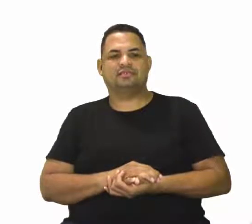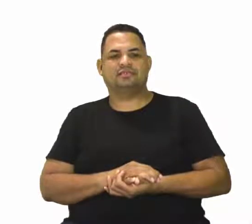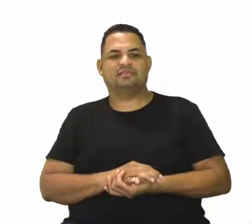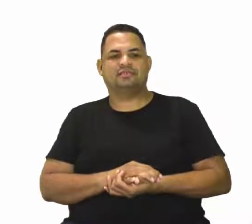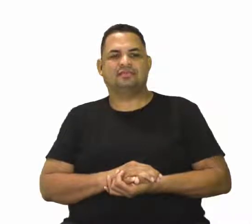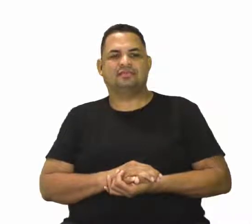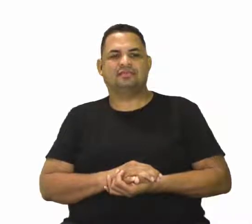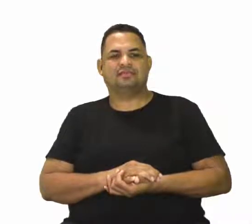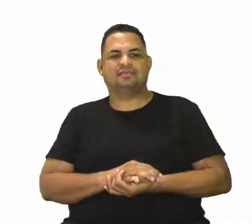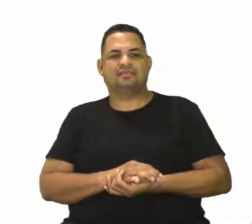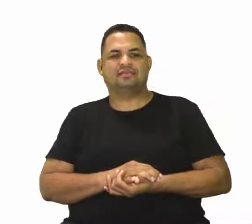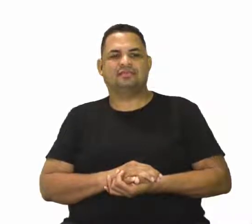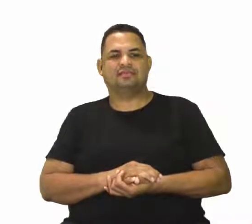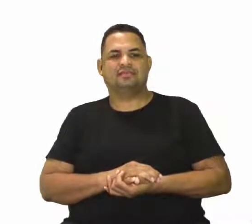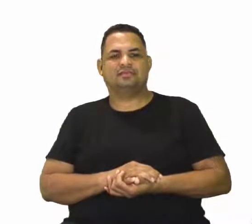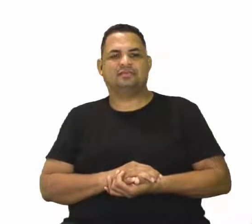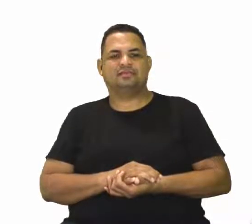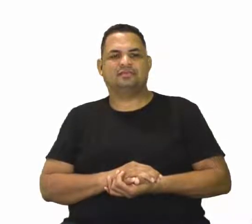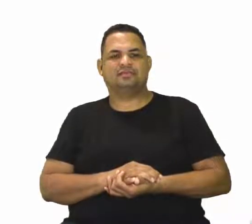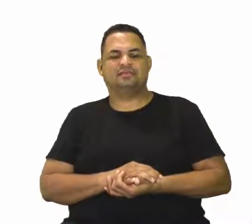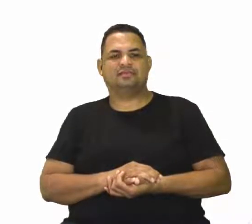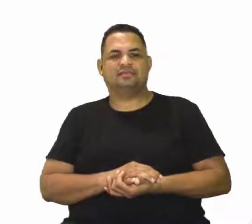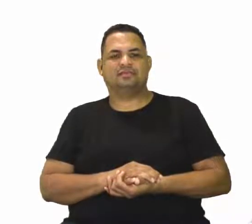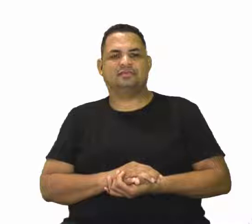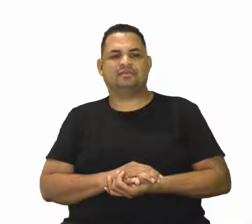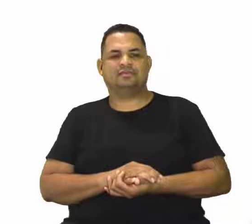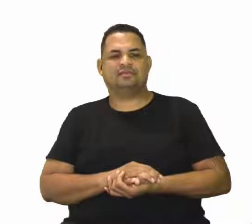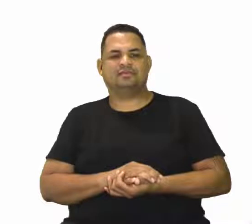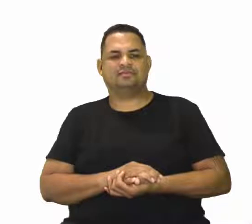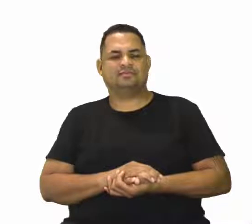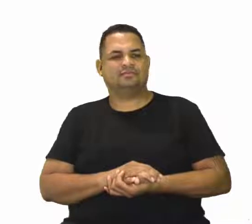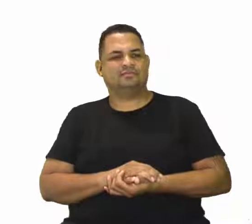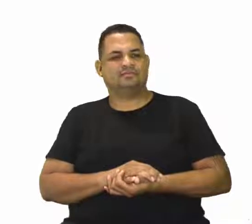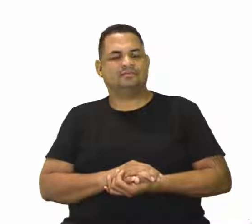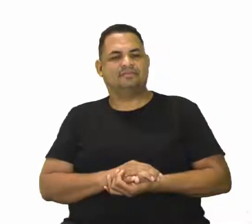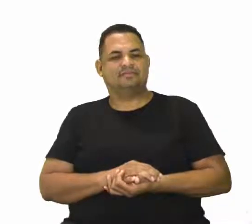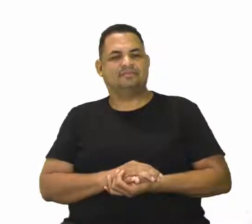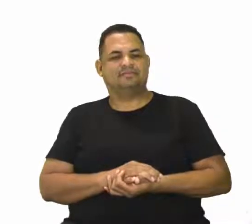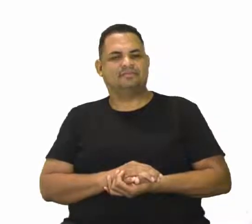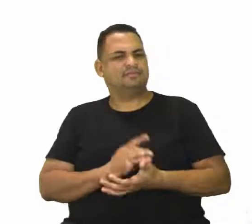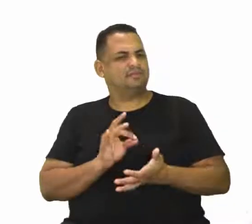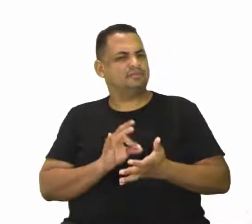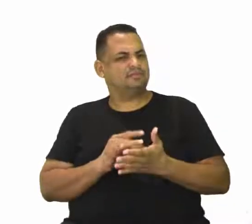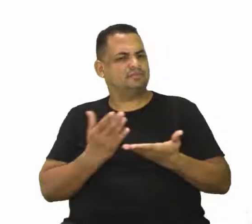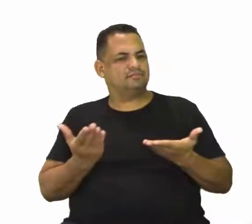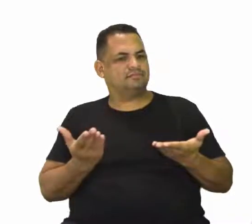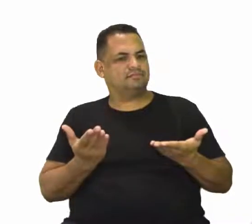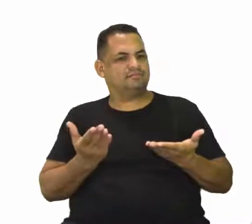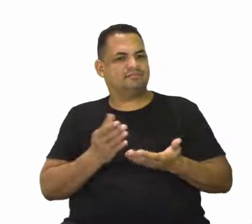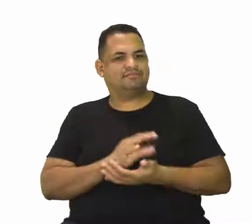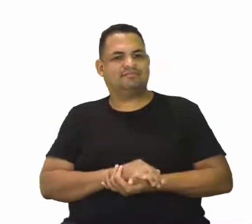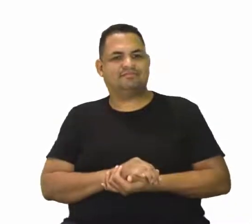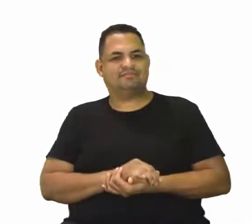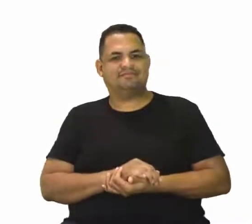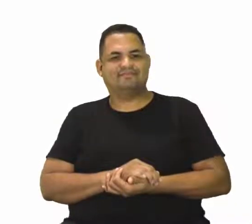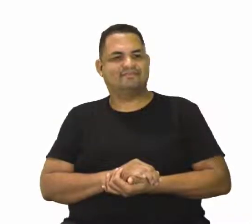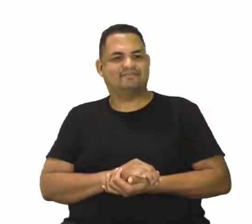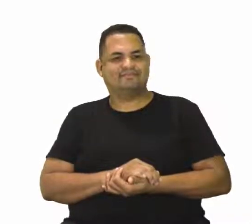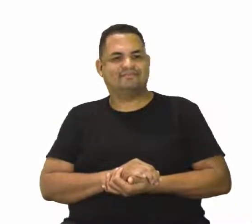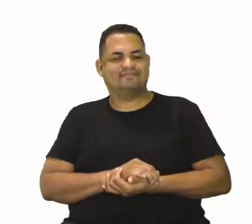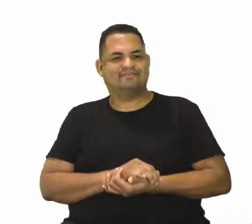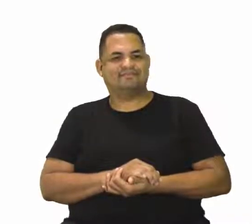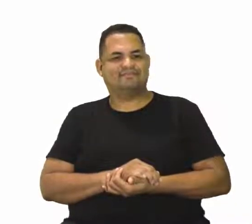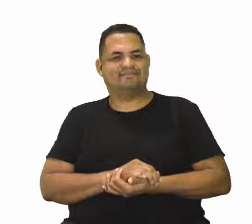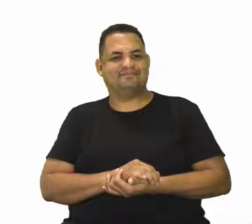e não acertaria cadê a será será é isso sábio